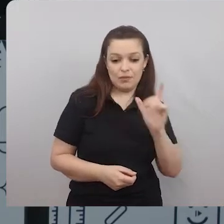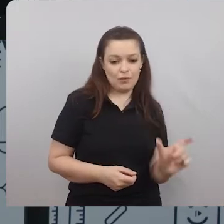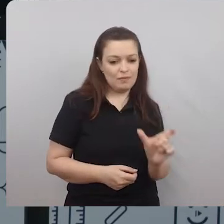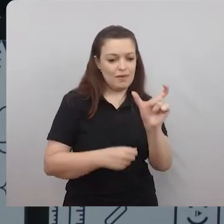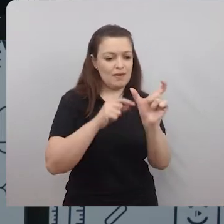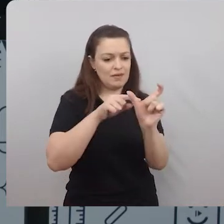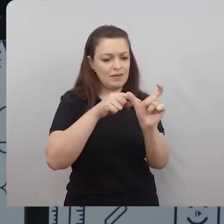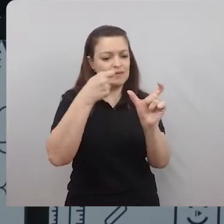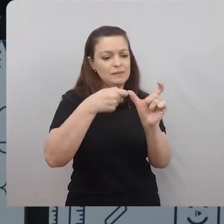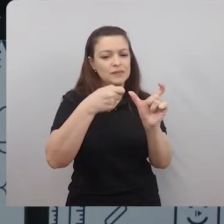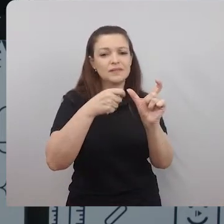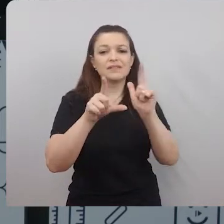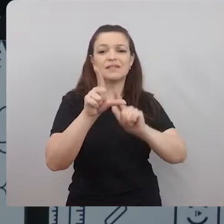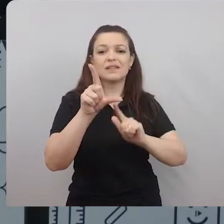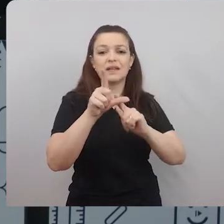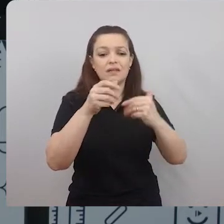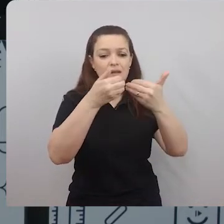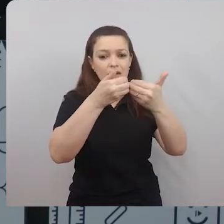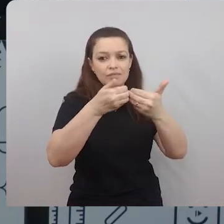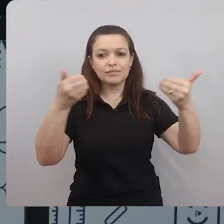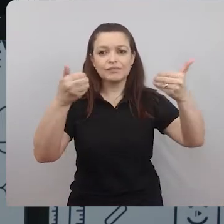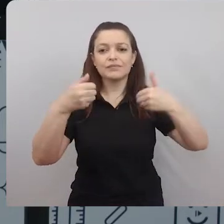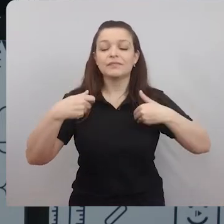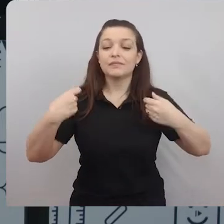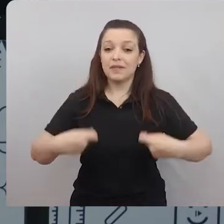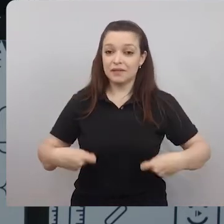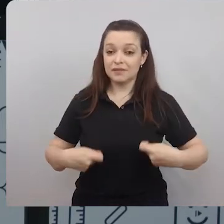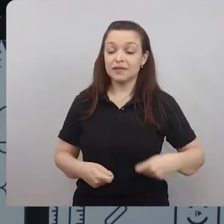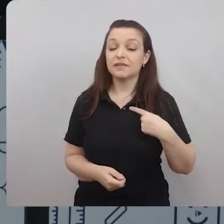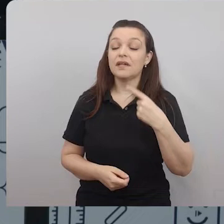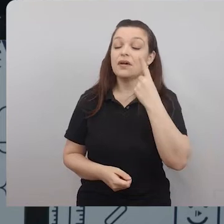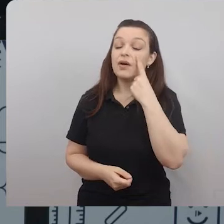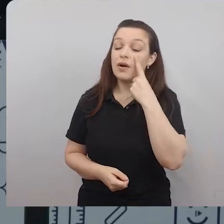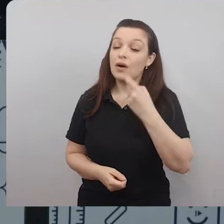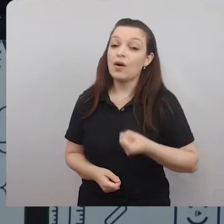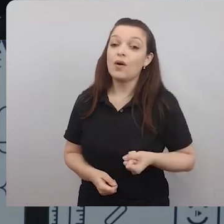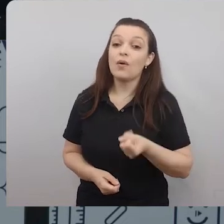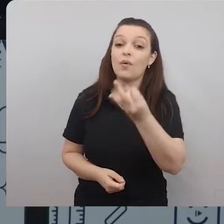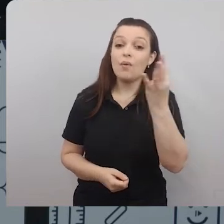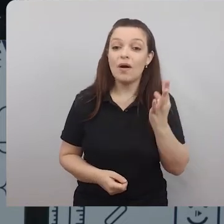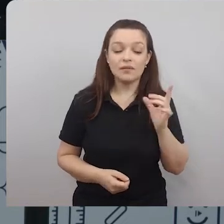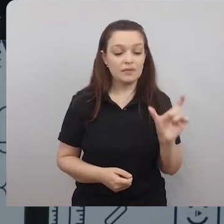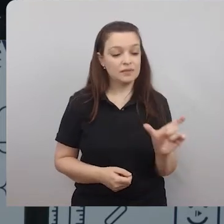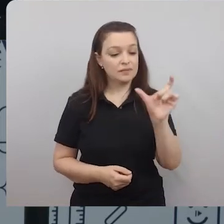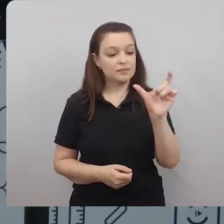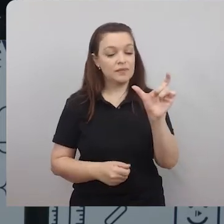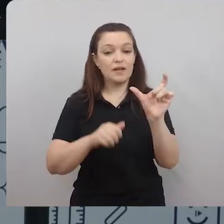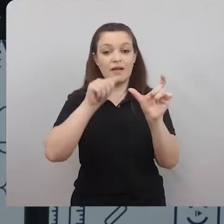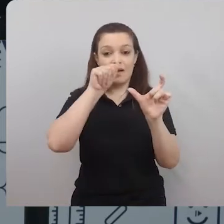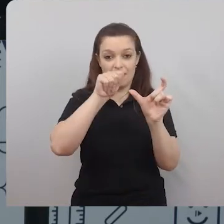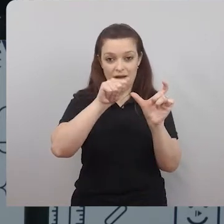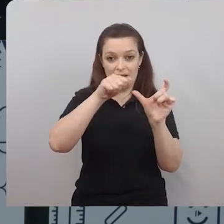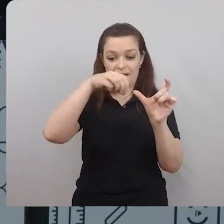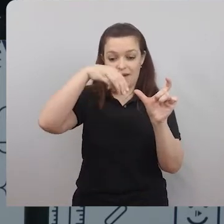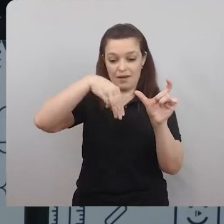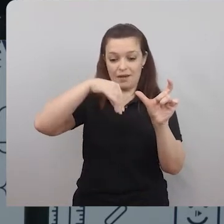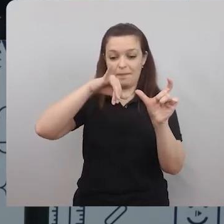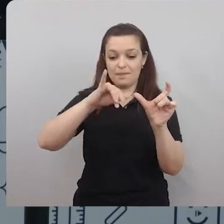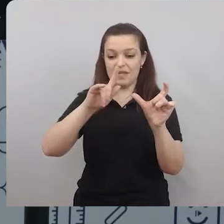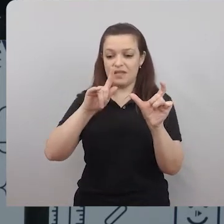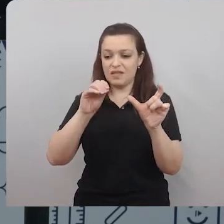a palavra amigos em sílabas. Então vamos ver quantas vezes abrimos a boca para falar